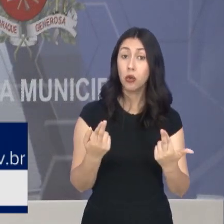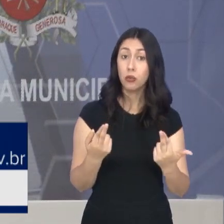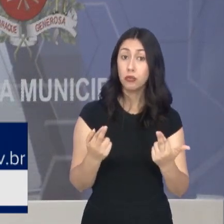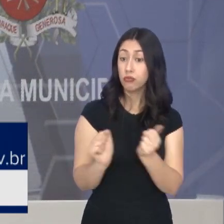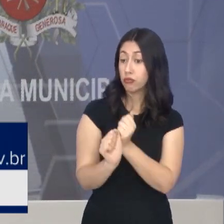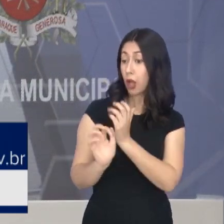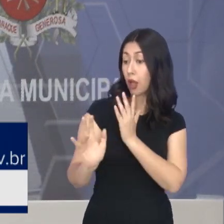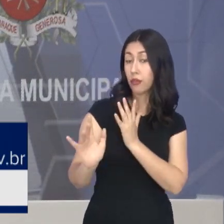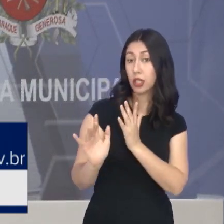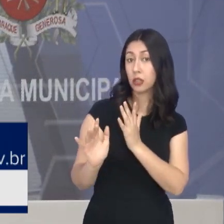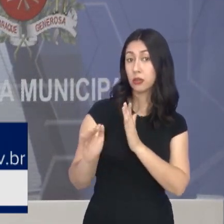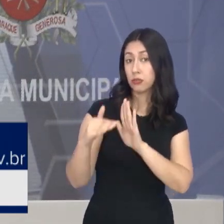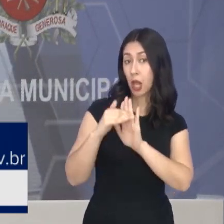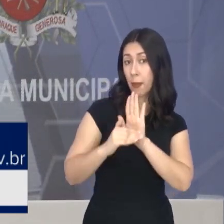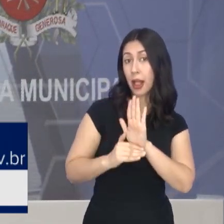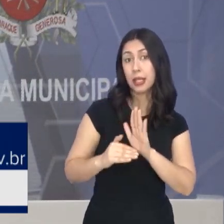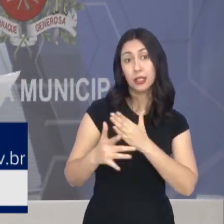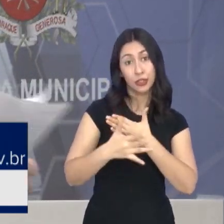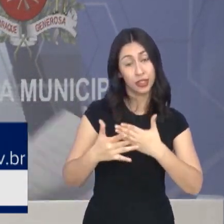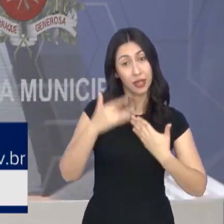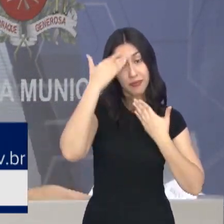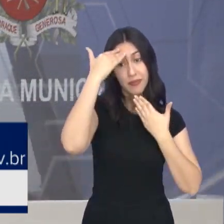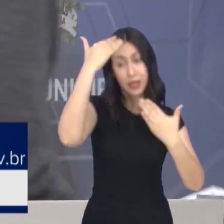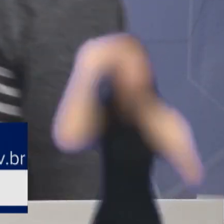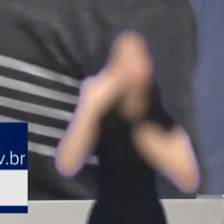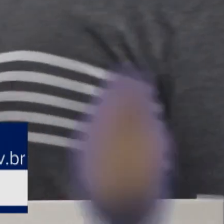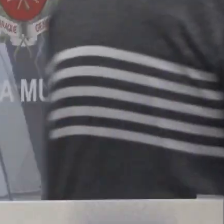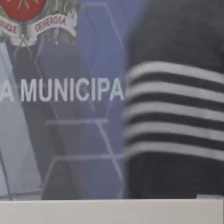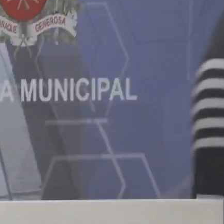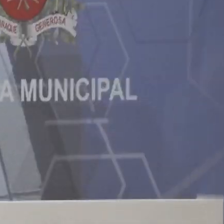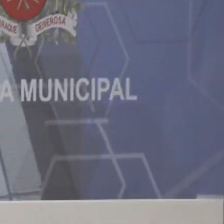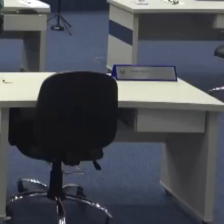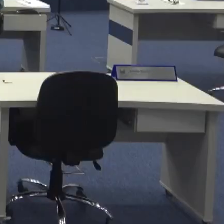de exames, né? Um grande abraço, obrigado.